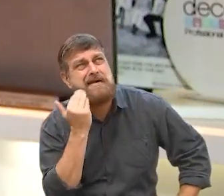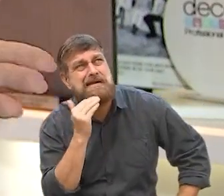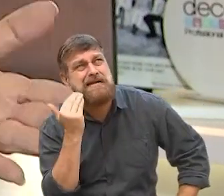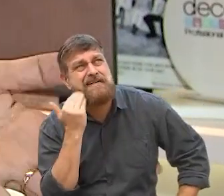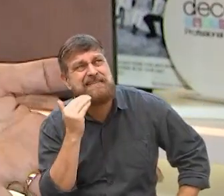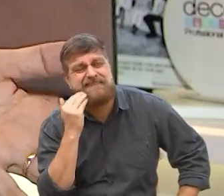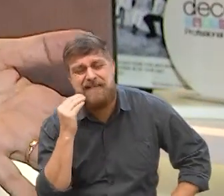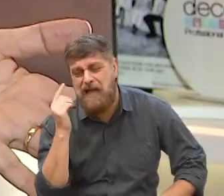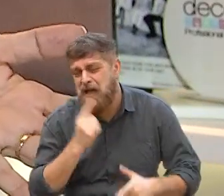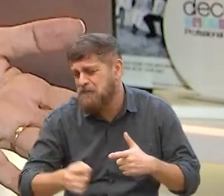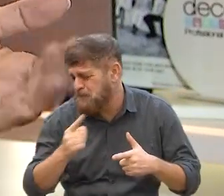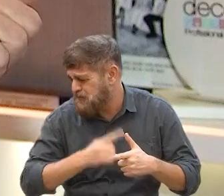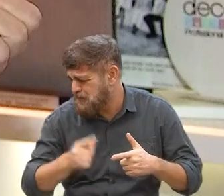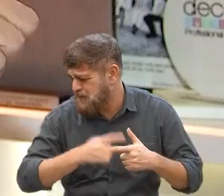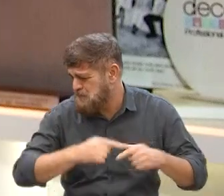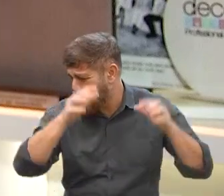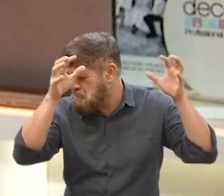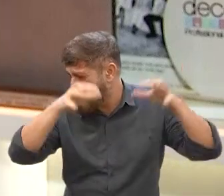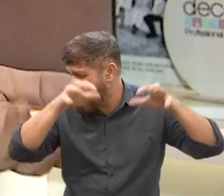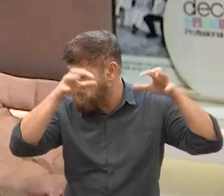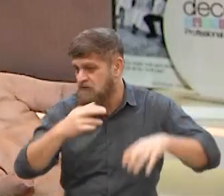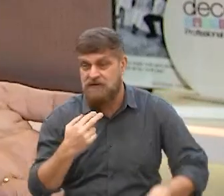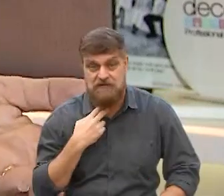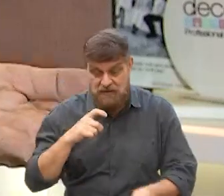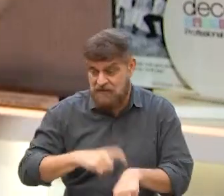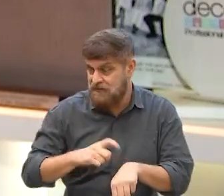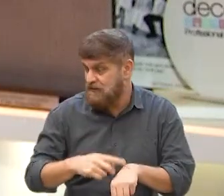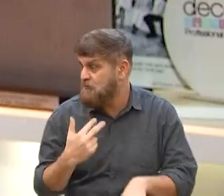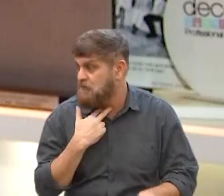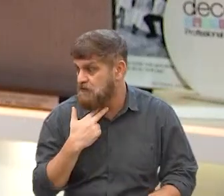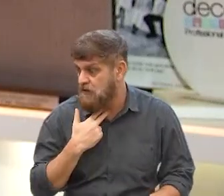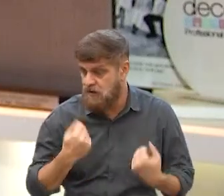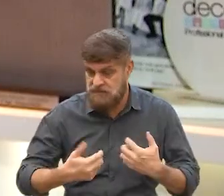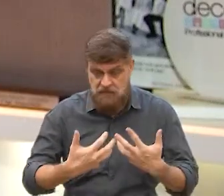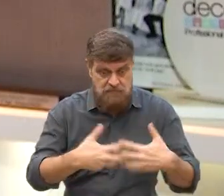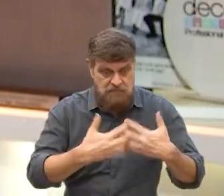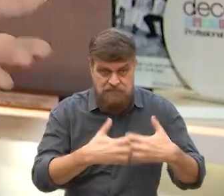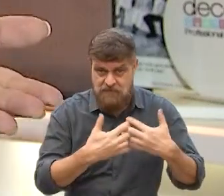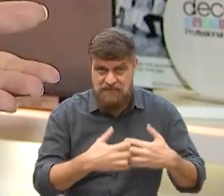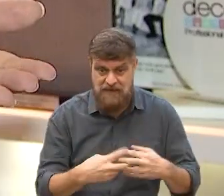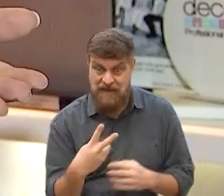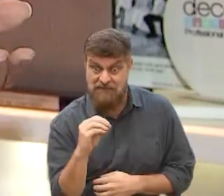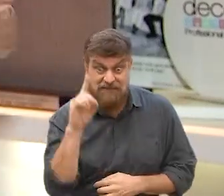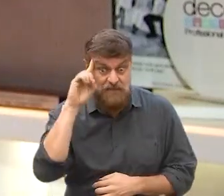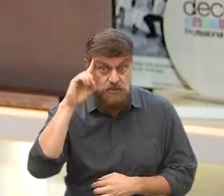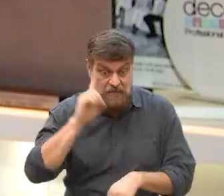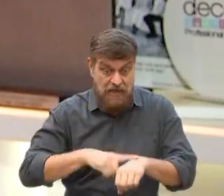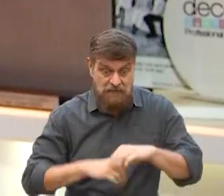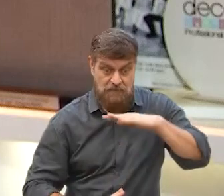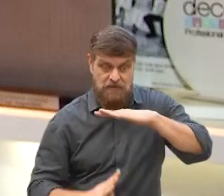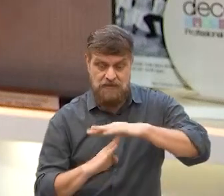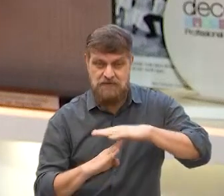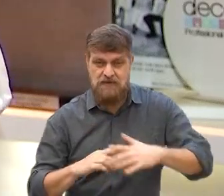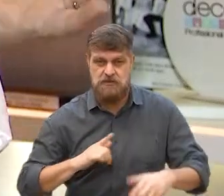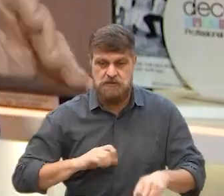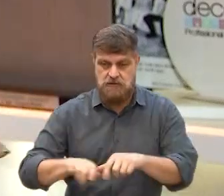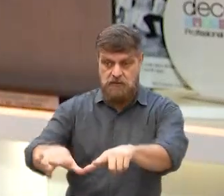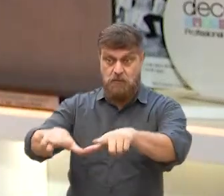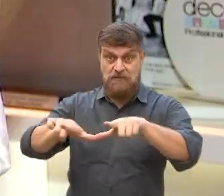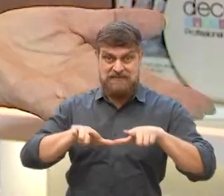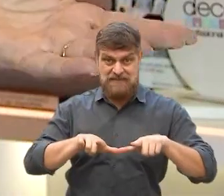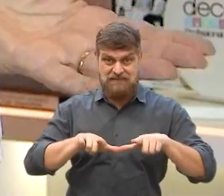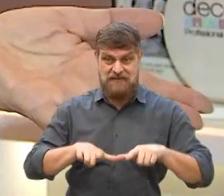é uma empresa de nome no mercado imobiliário. Eu acho que tem que tirar o chapéu, ela é muito guerreira por tudo que ela fez